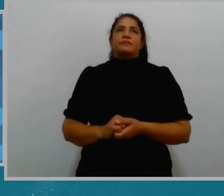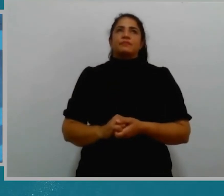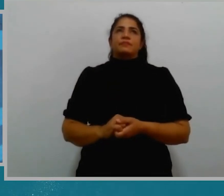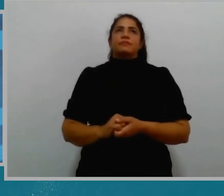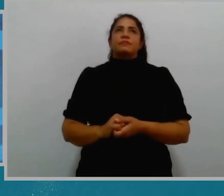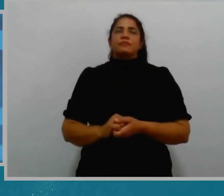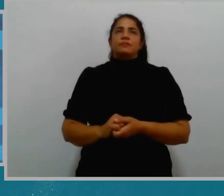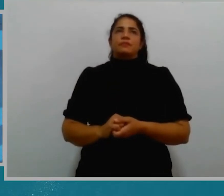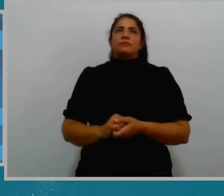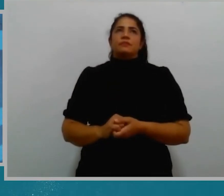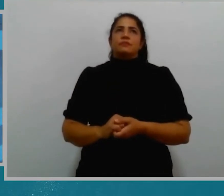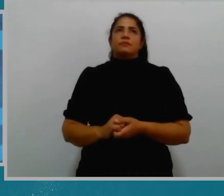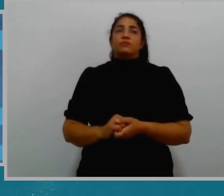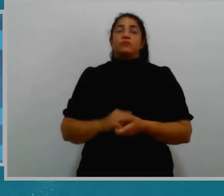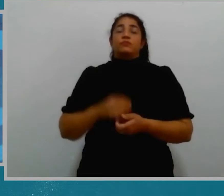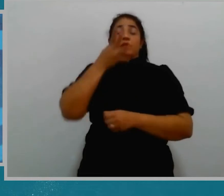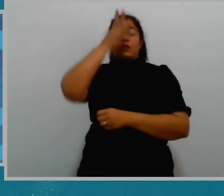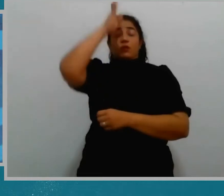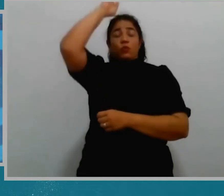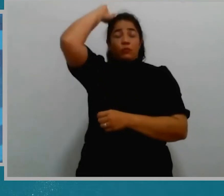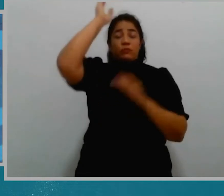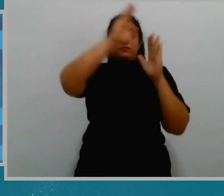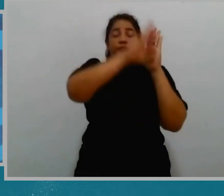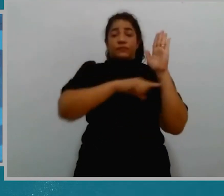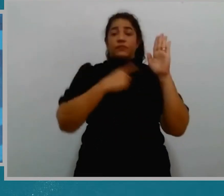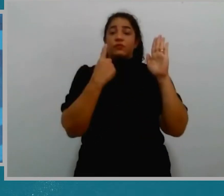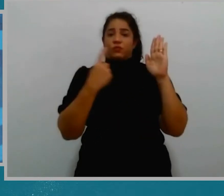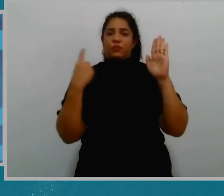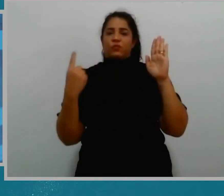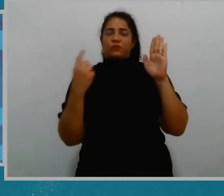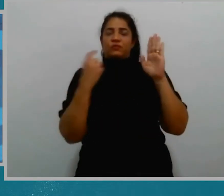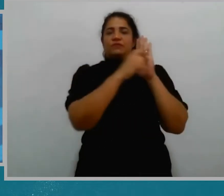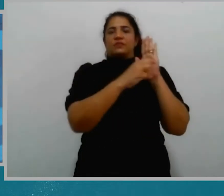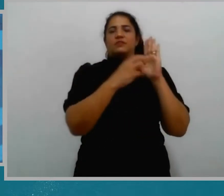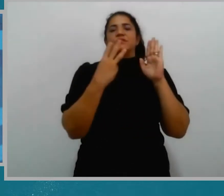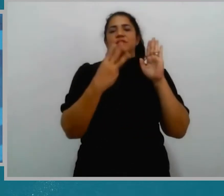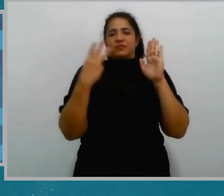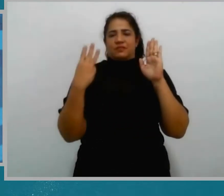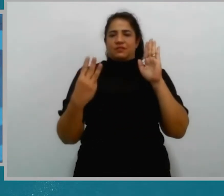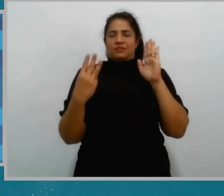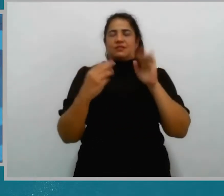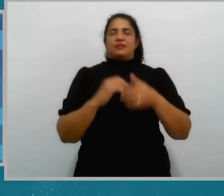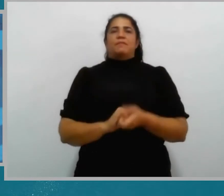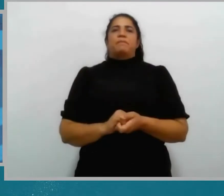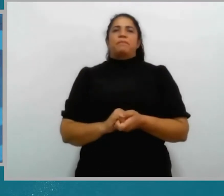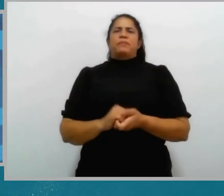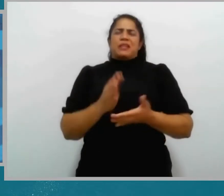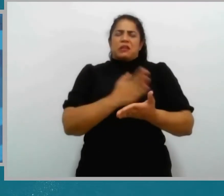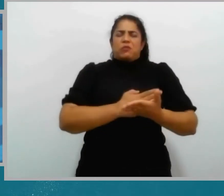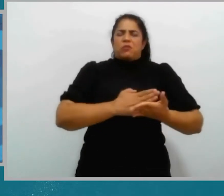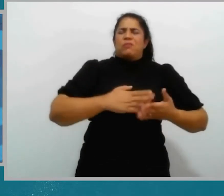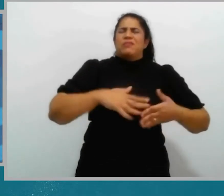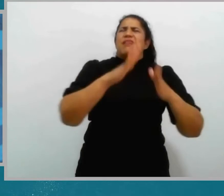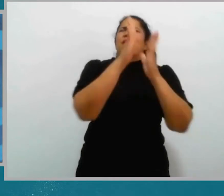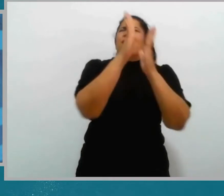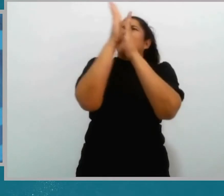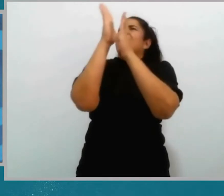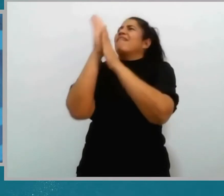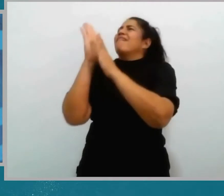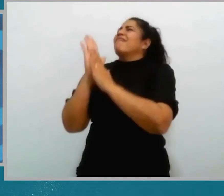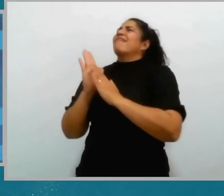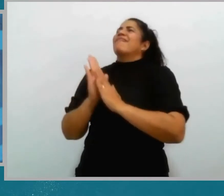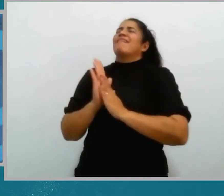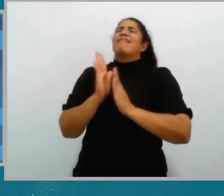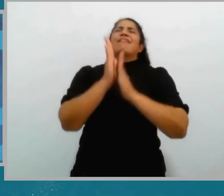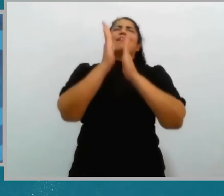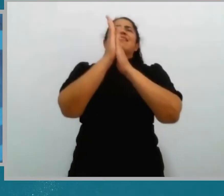Capítulo 11 de Romanos, versículo 33, eu passei a louvar o Senhor com isso.